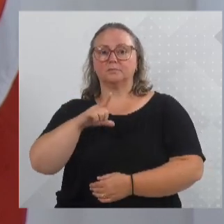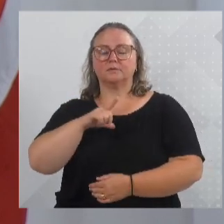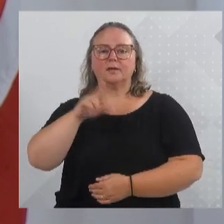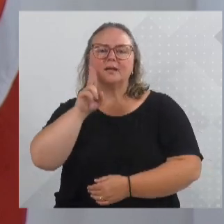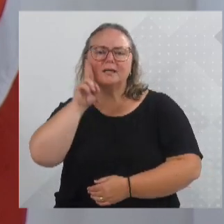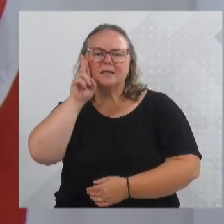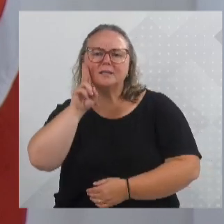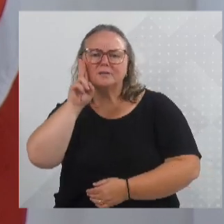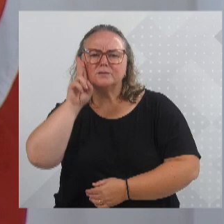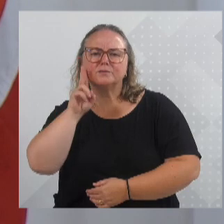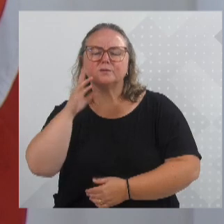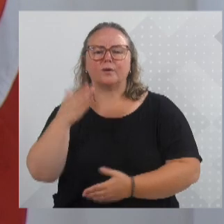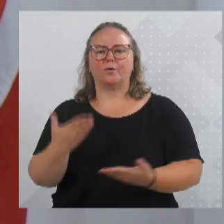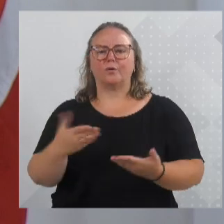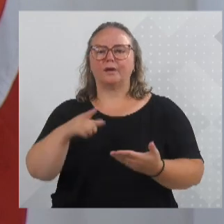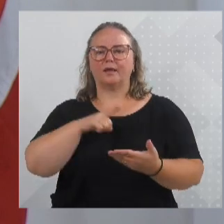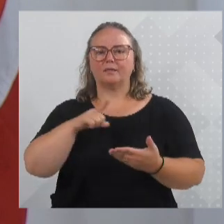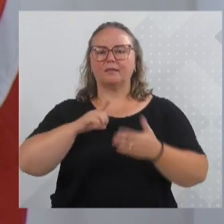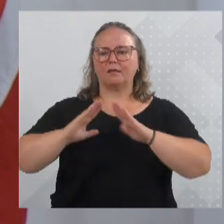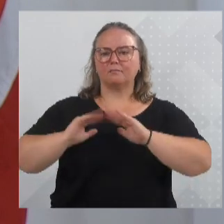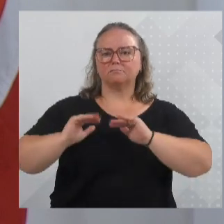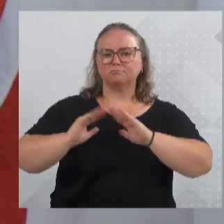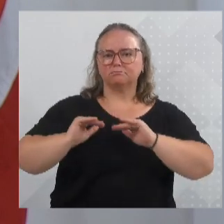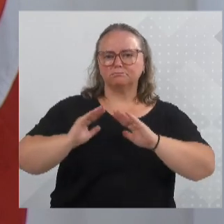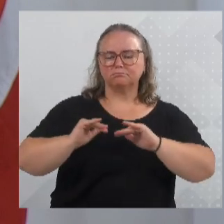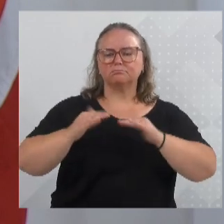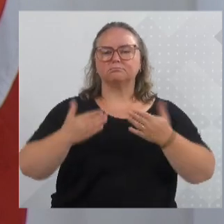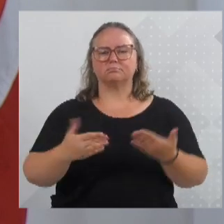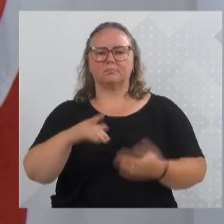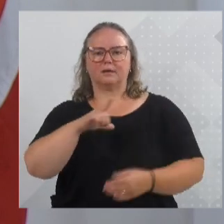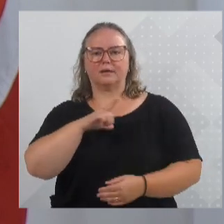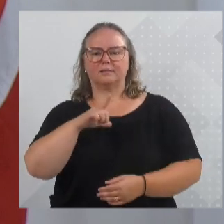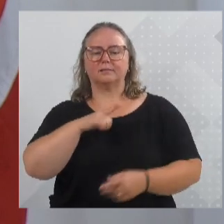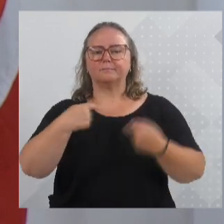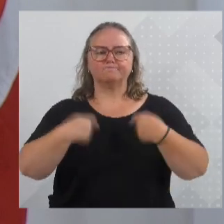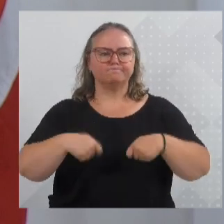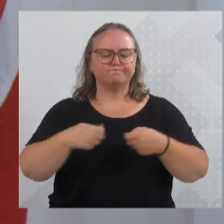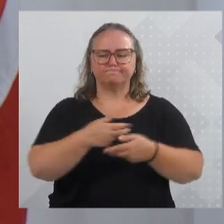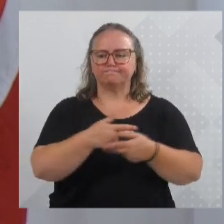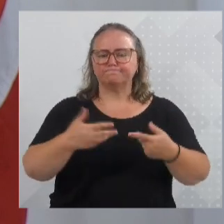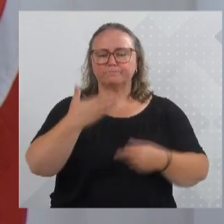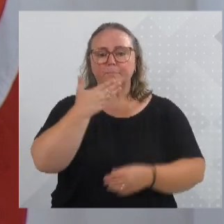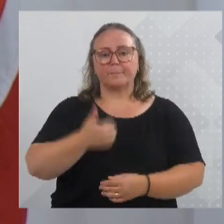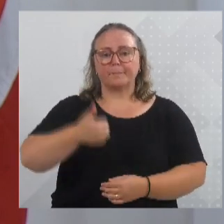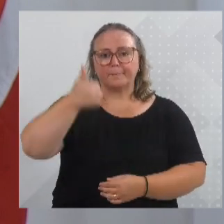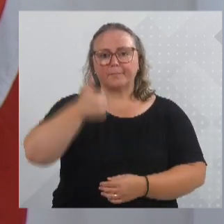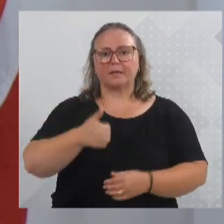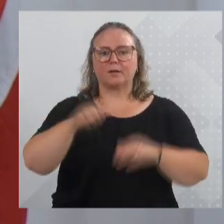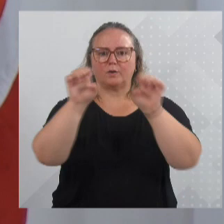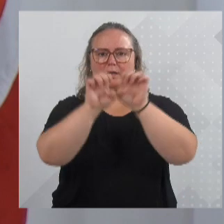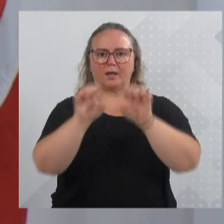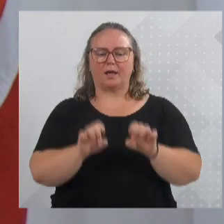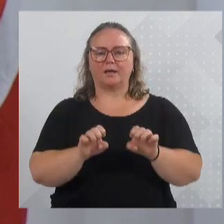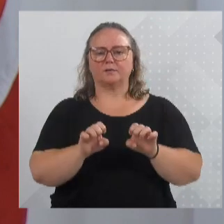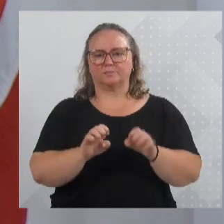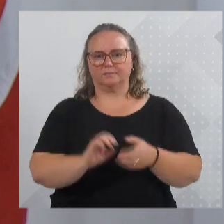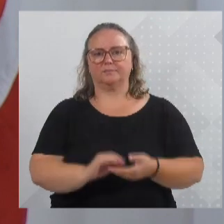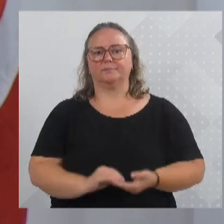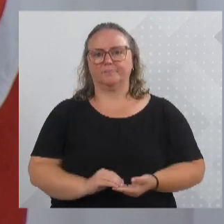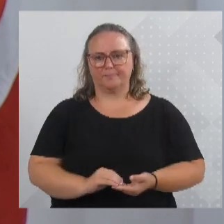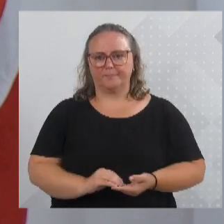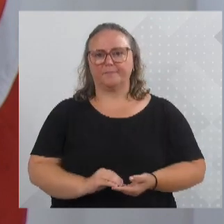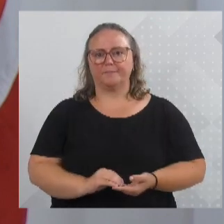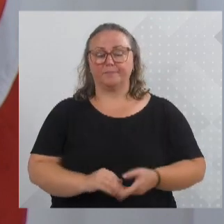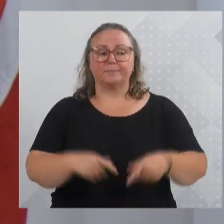e tem as suas demandas, tem as necessidades de melhorias na sua estrutura física. E